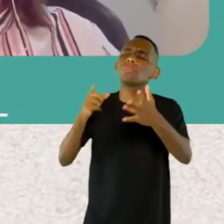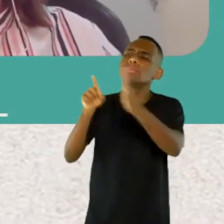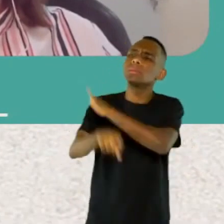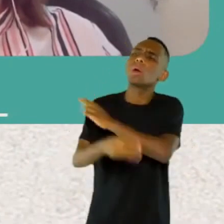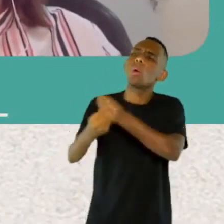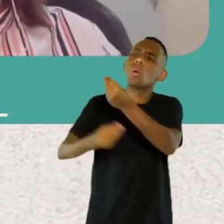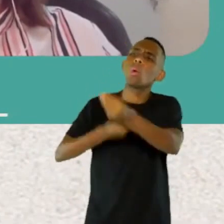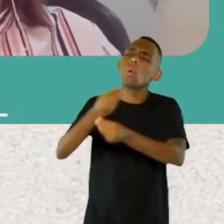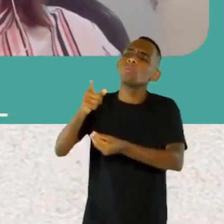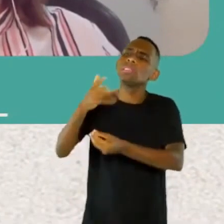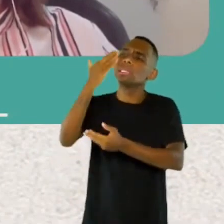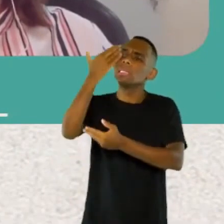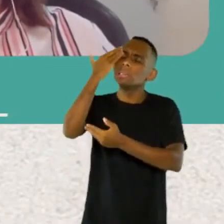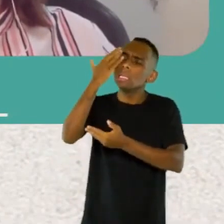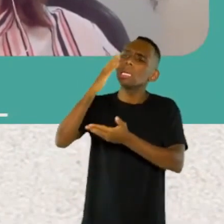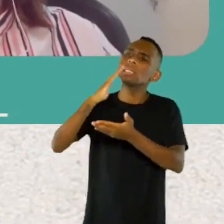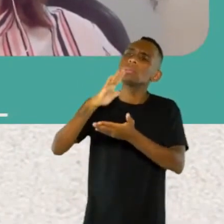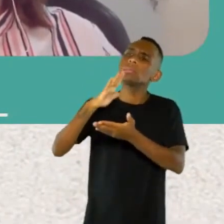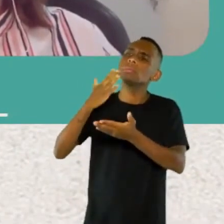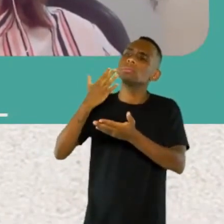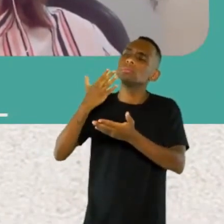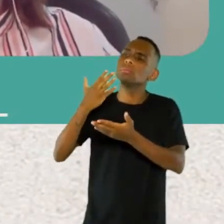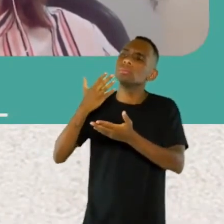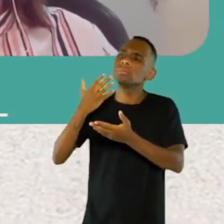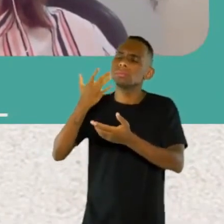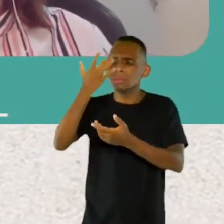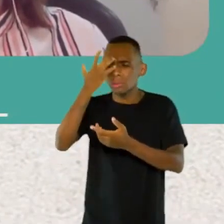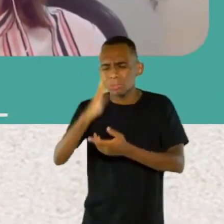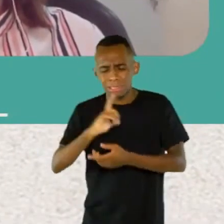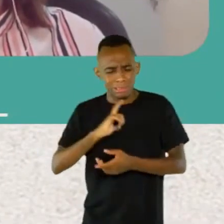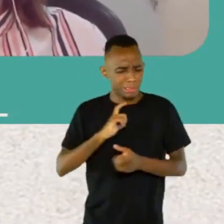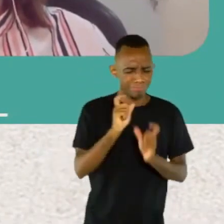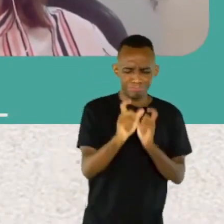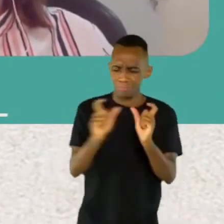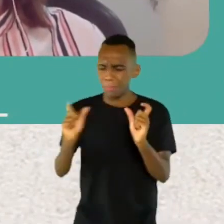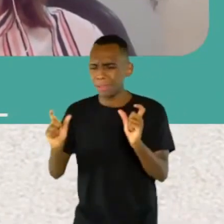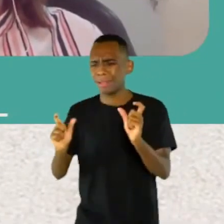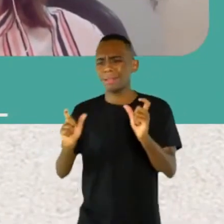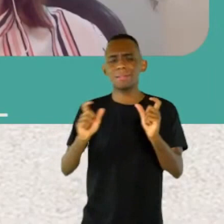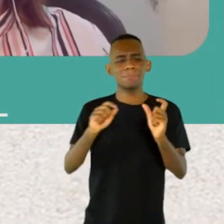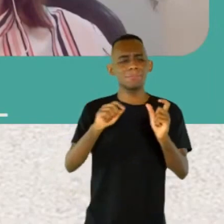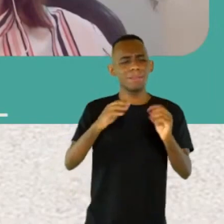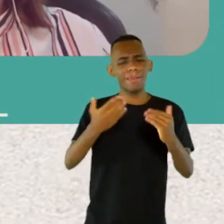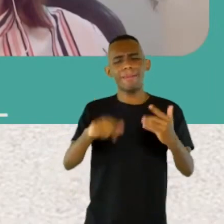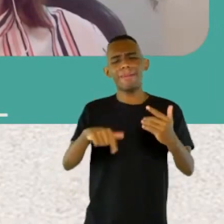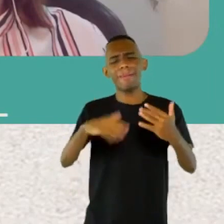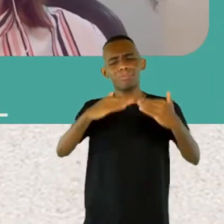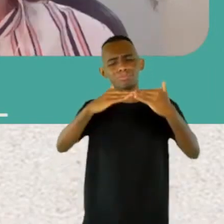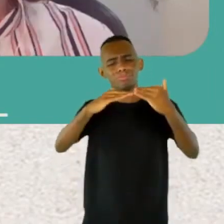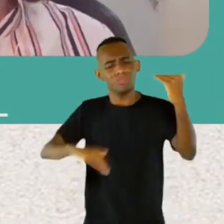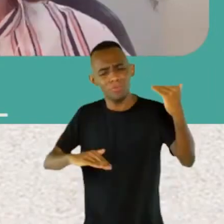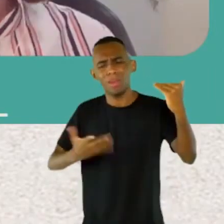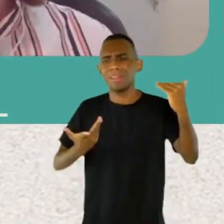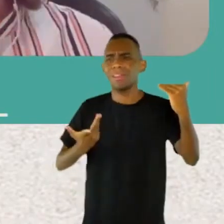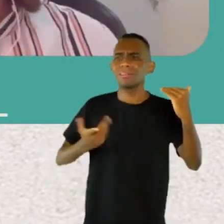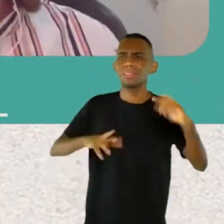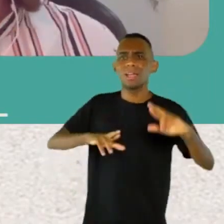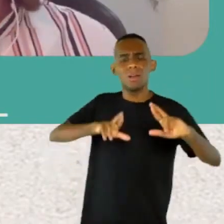interpreta essa, eu não sei, tem um monte de palavra, indiferença,